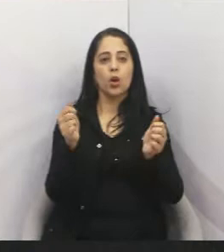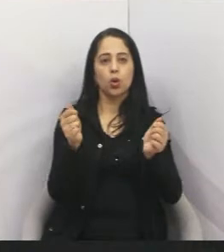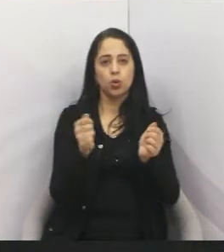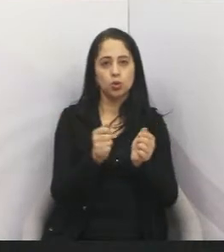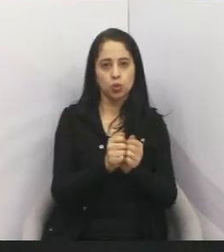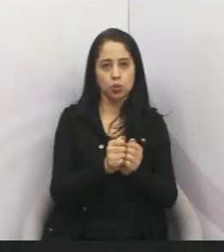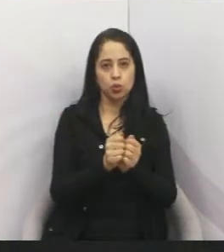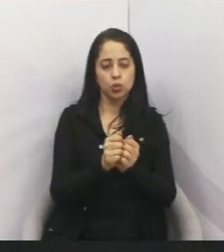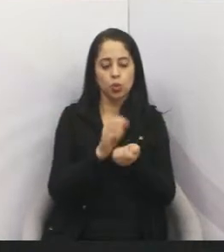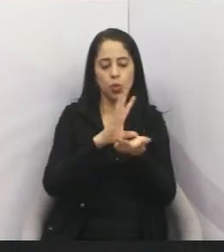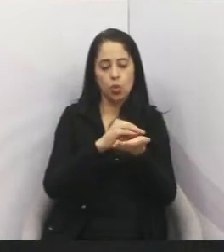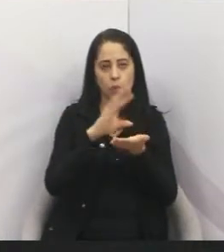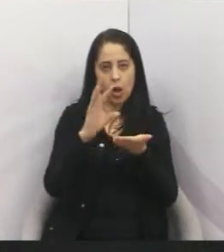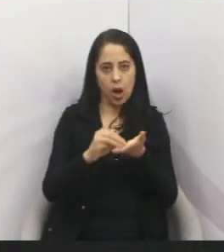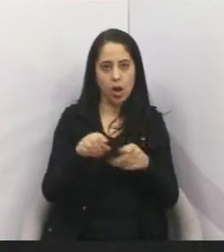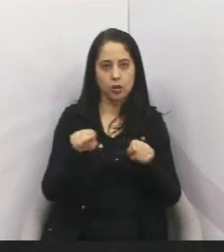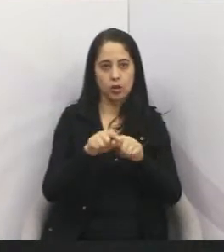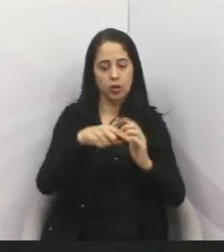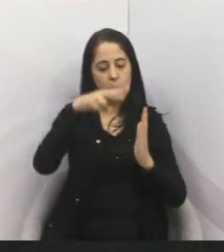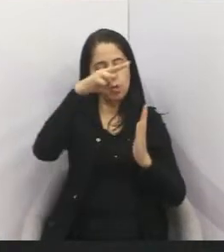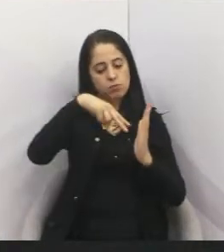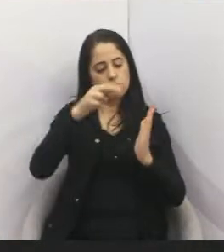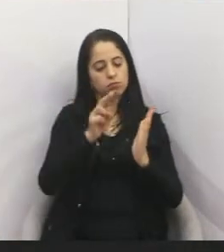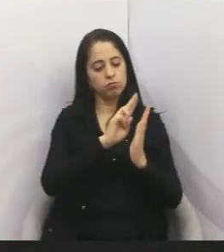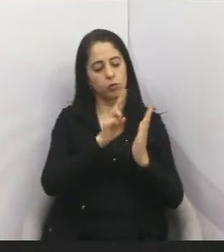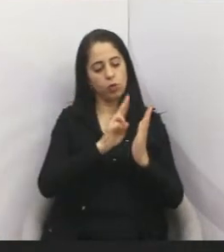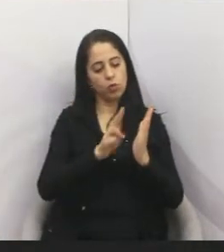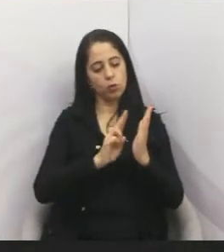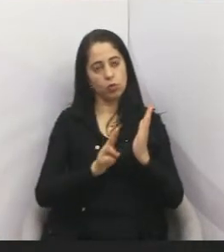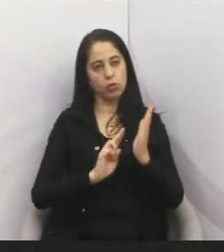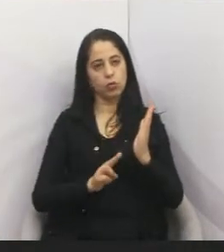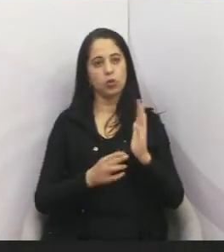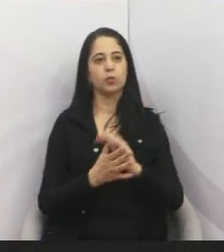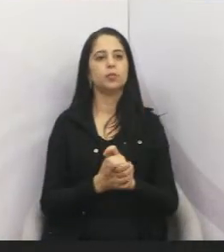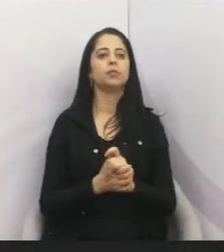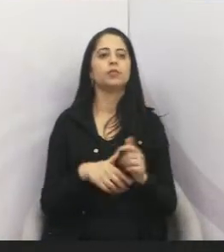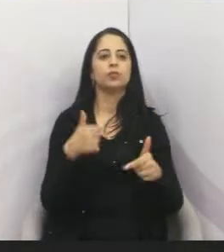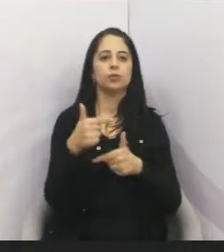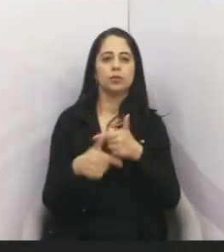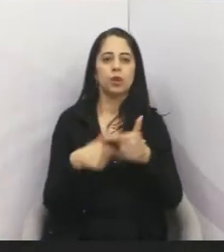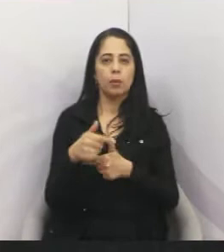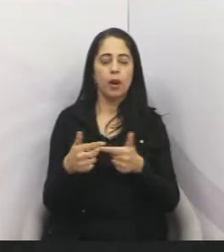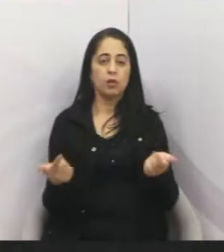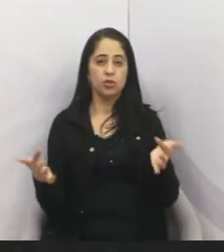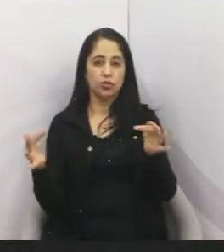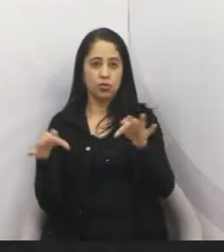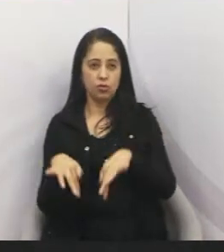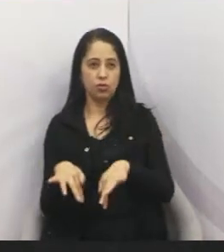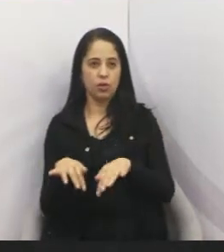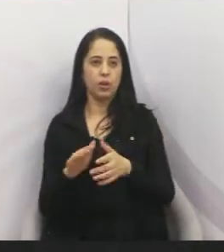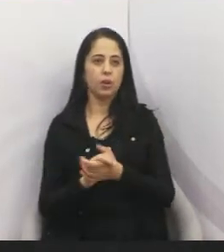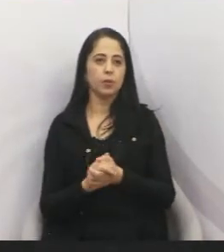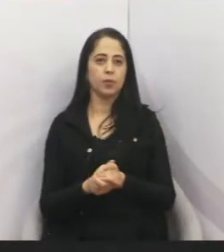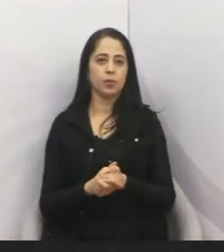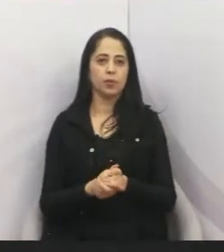esta ata, lista de presença e a urna para a comissão eleitoral. Os trabalhos foram finalizados